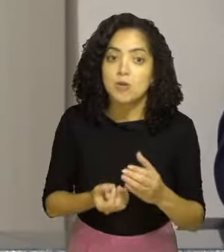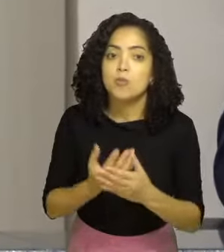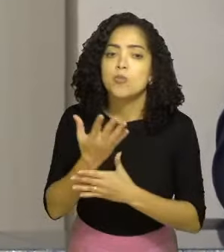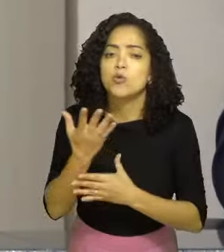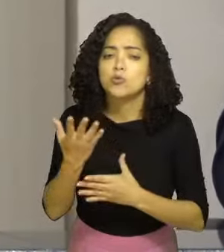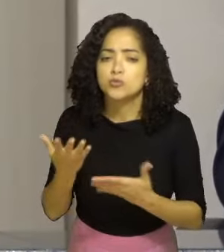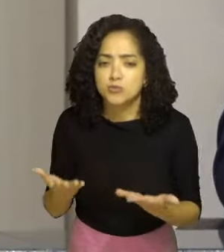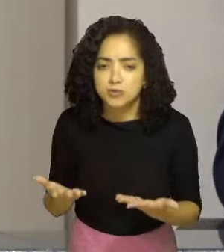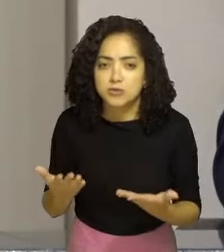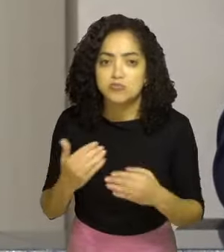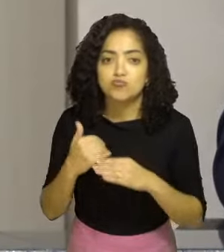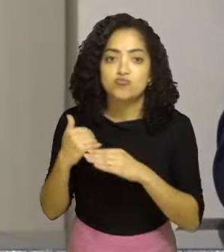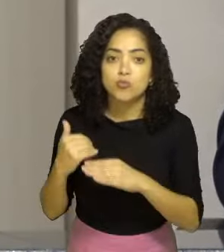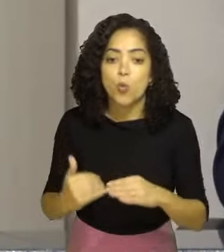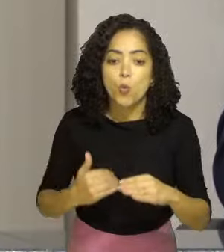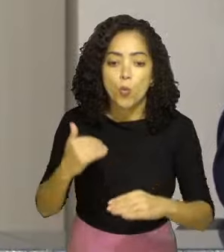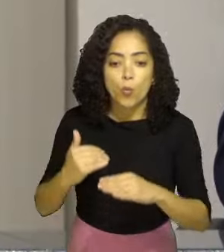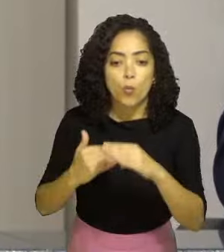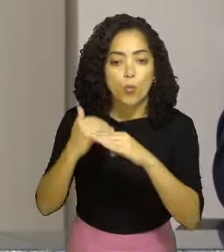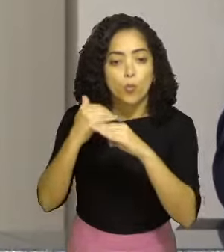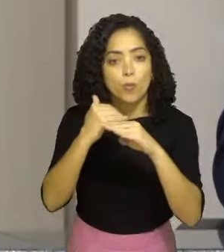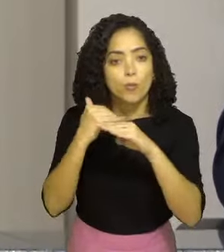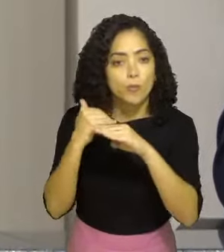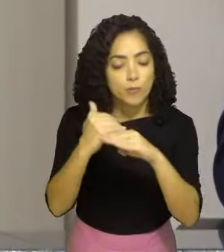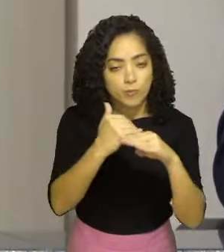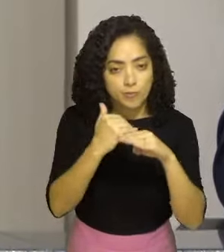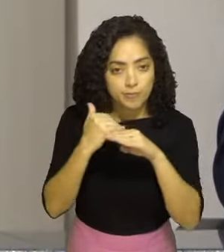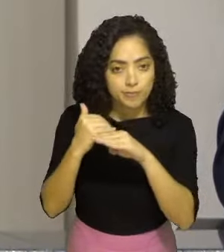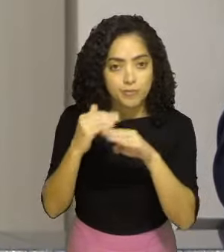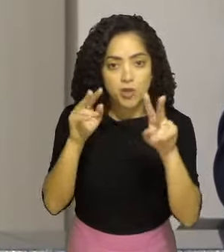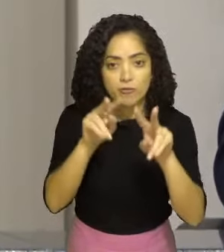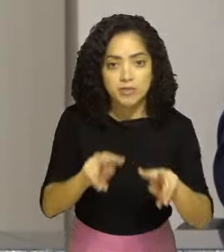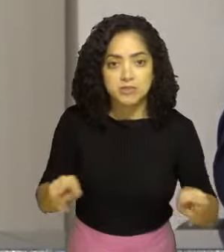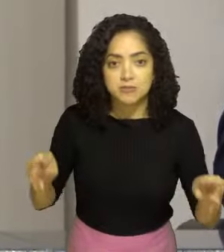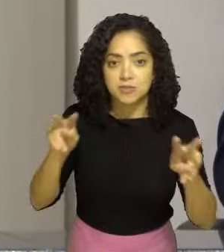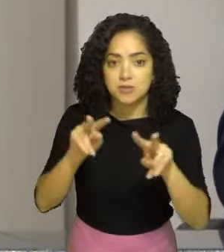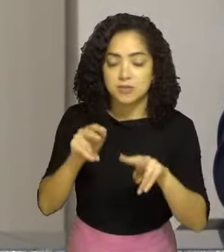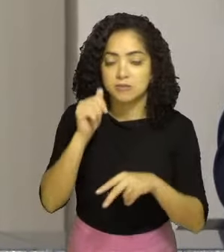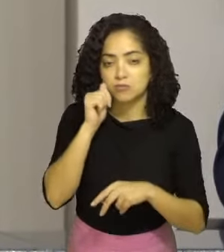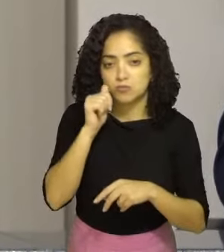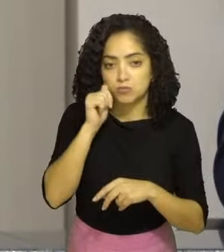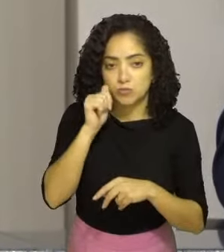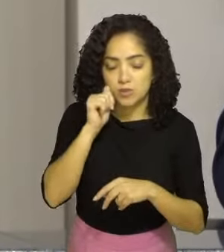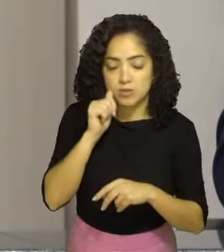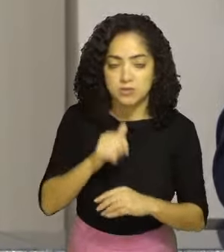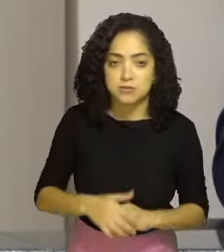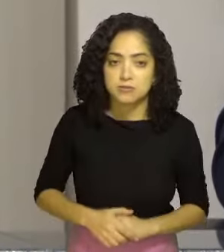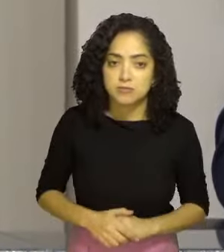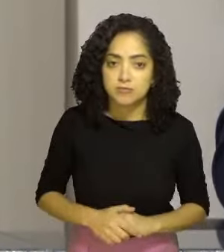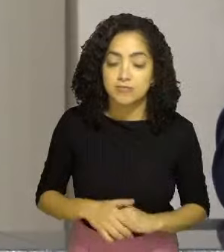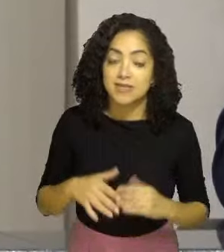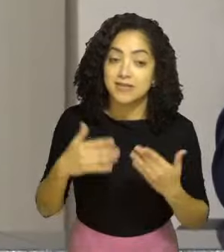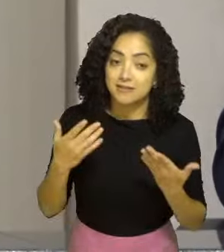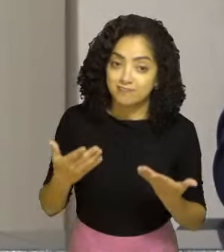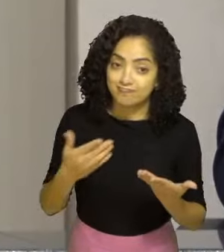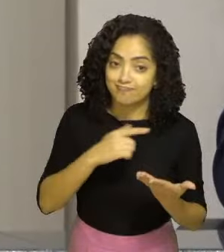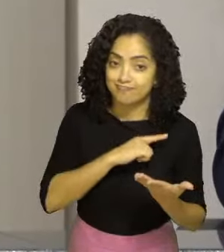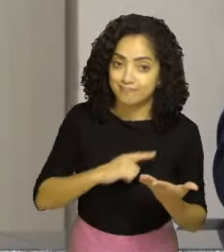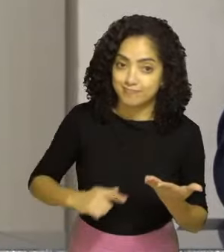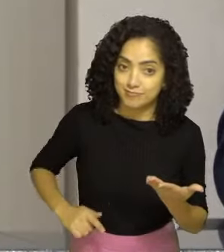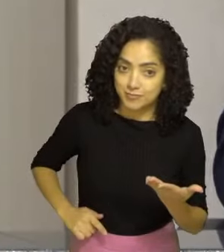mais equidade, igualdade, visibilidade às mulheres. Quem sabe, governador,